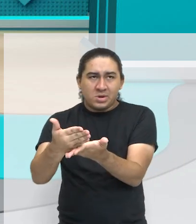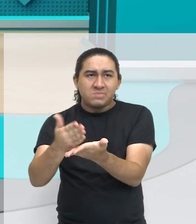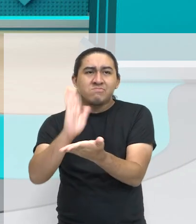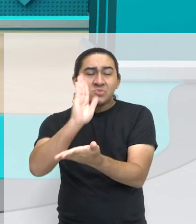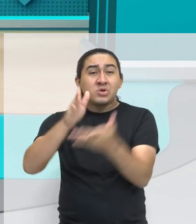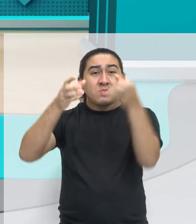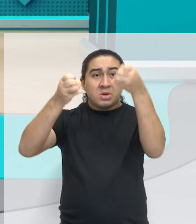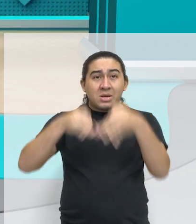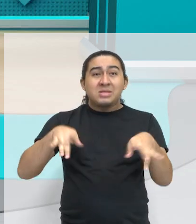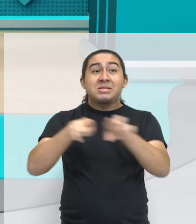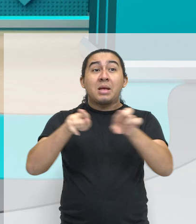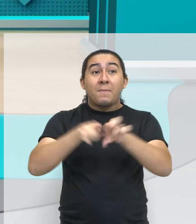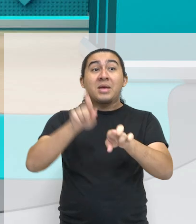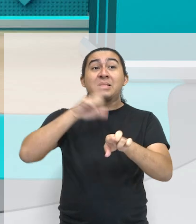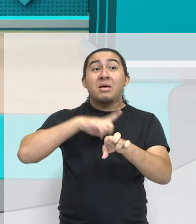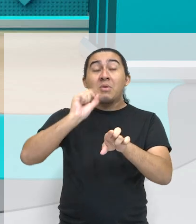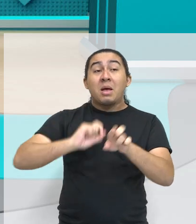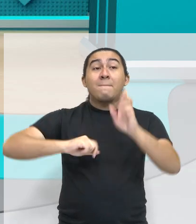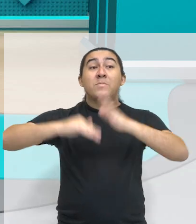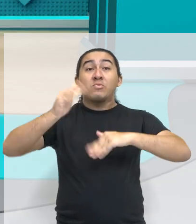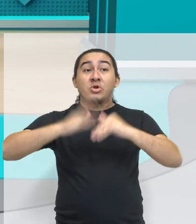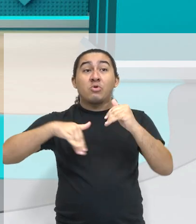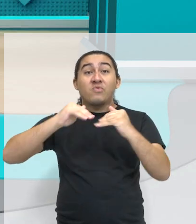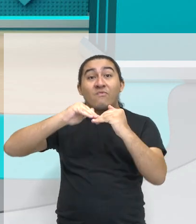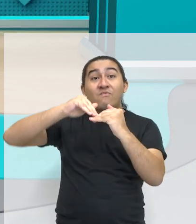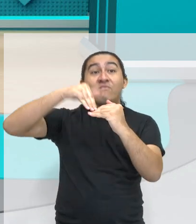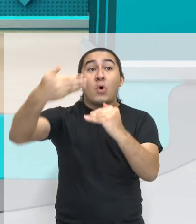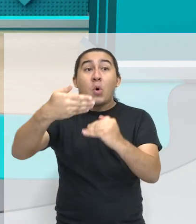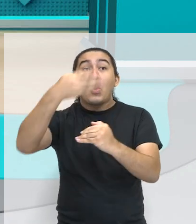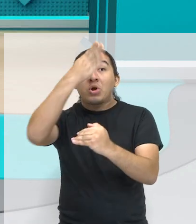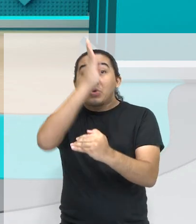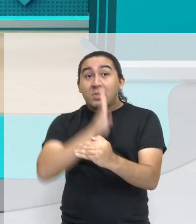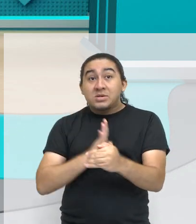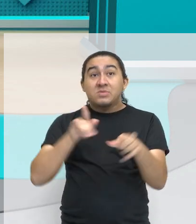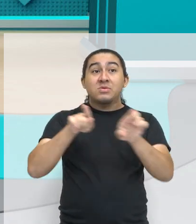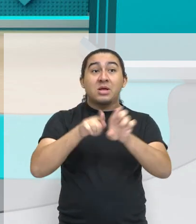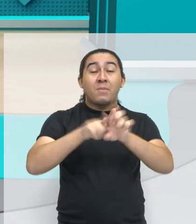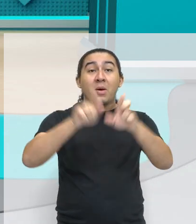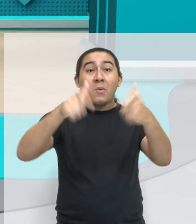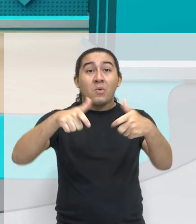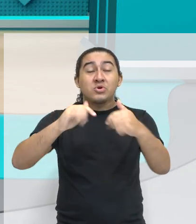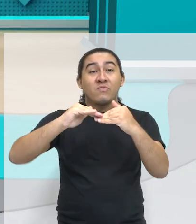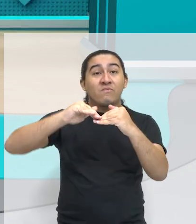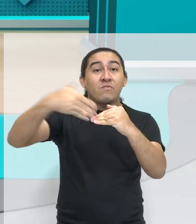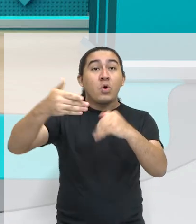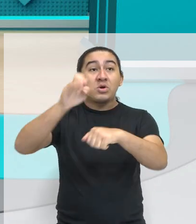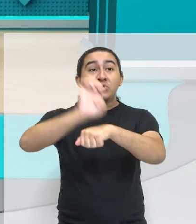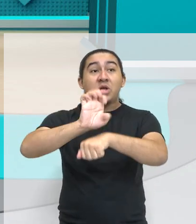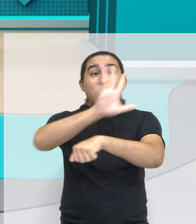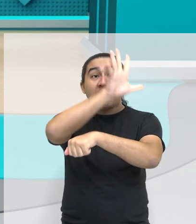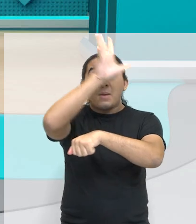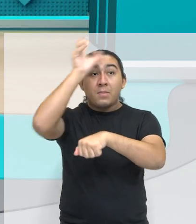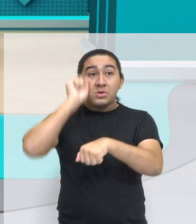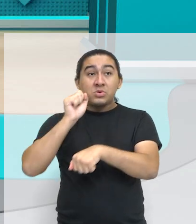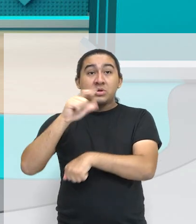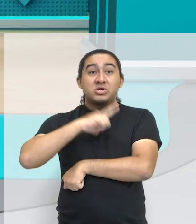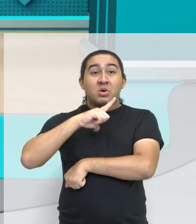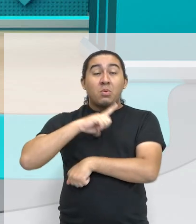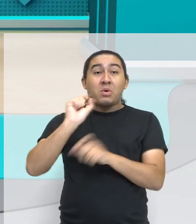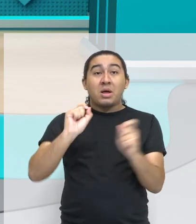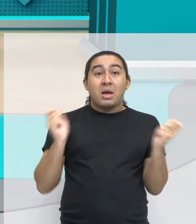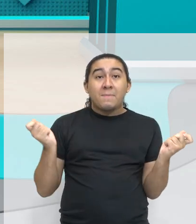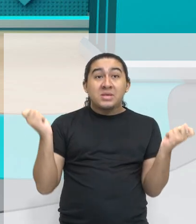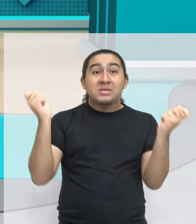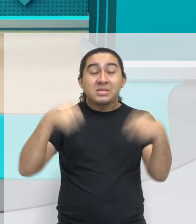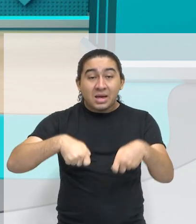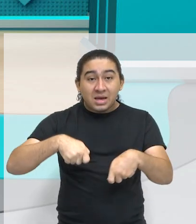falei para vocês, vieram profissionais de fora do Brasil, né, e também de fora do Amazonas, que tinham capacidade,